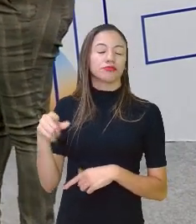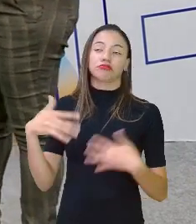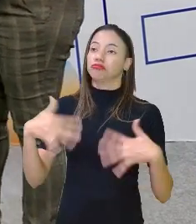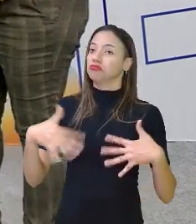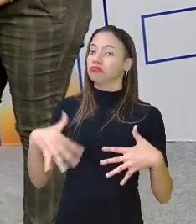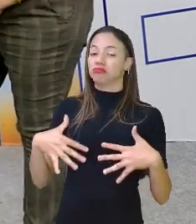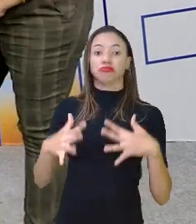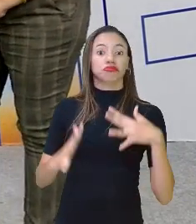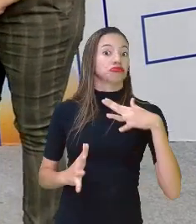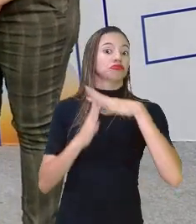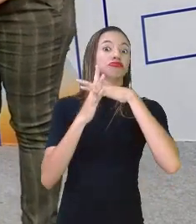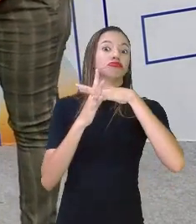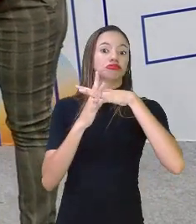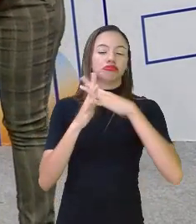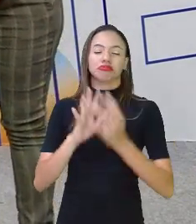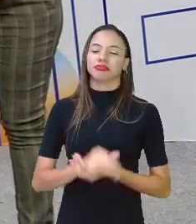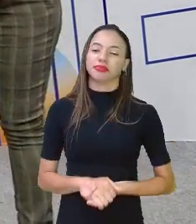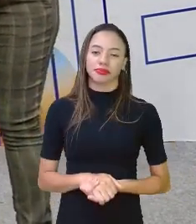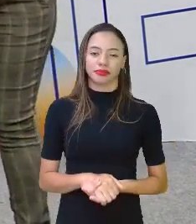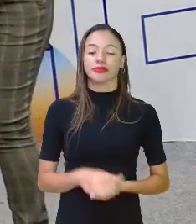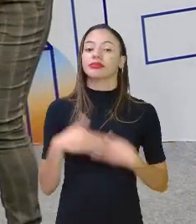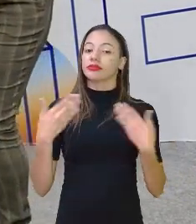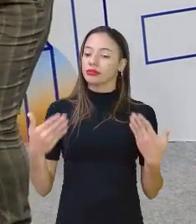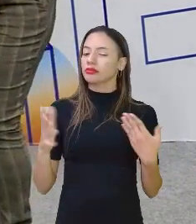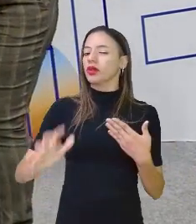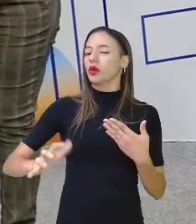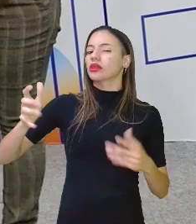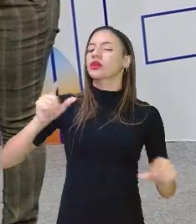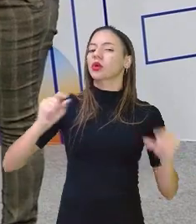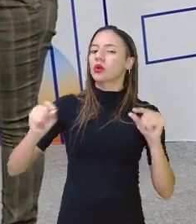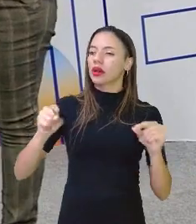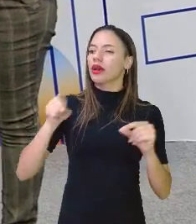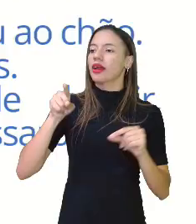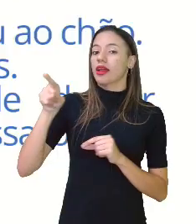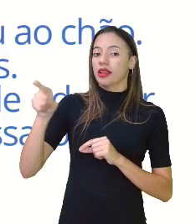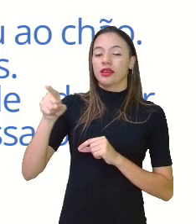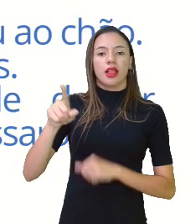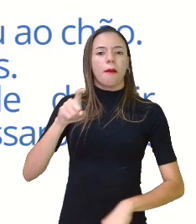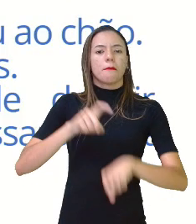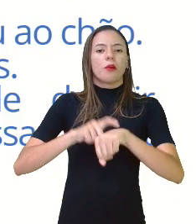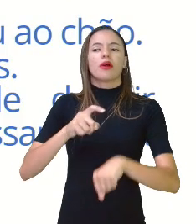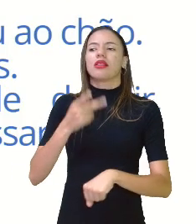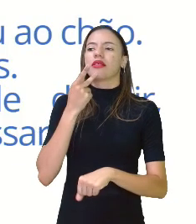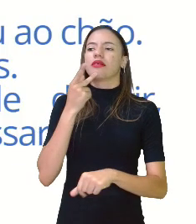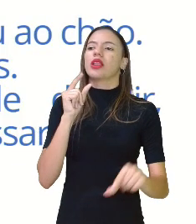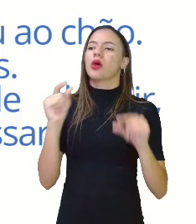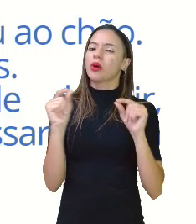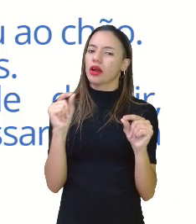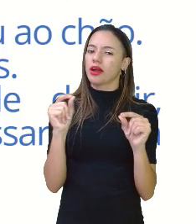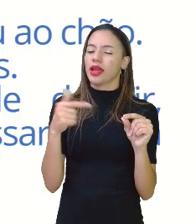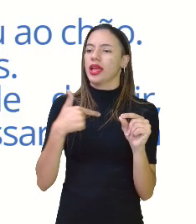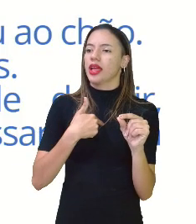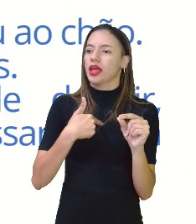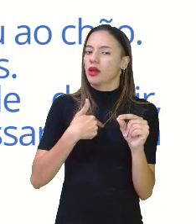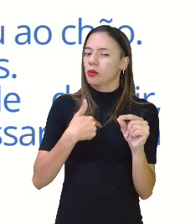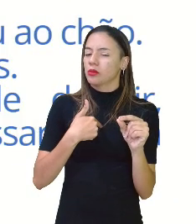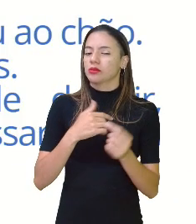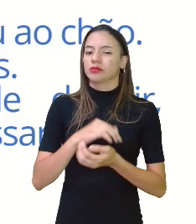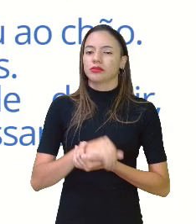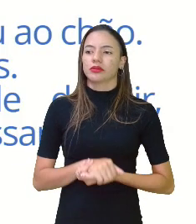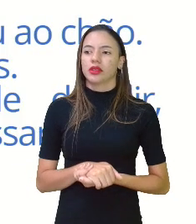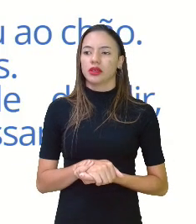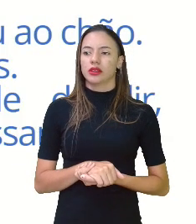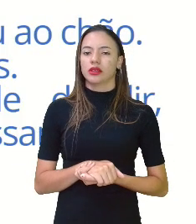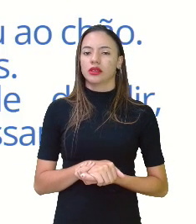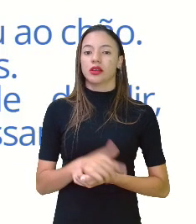máximo. Então, o que aconteceu? Ele, naquele momento lá, ele disse, o que